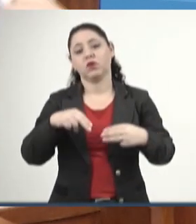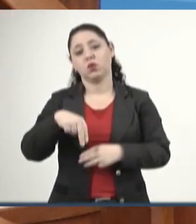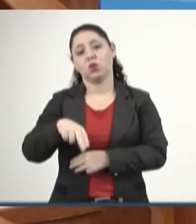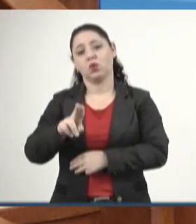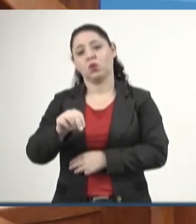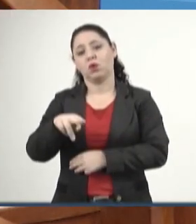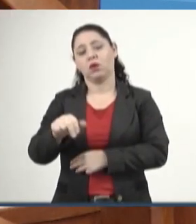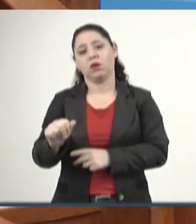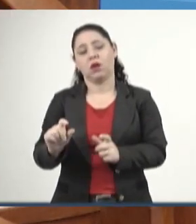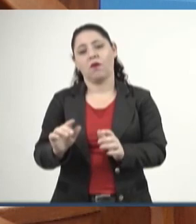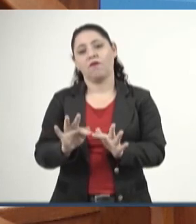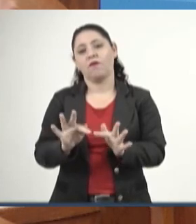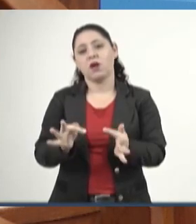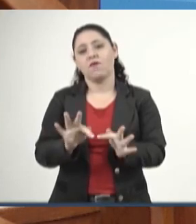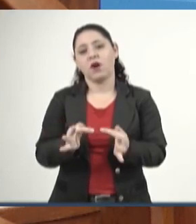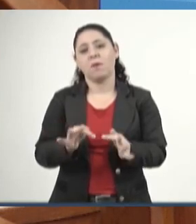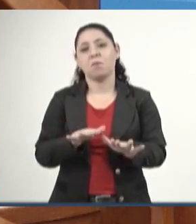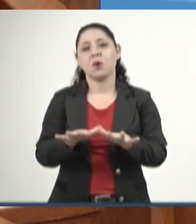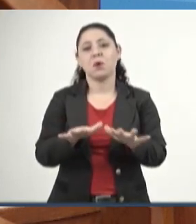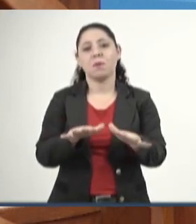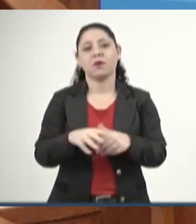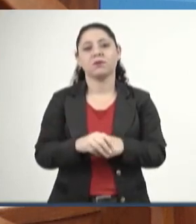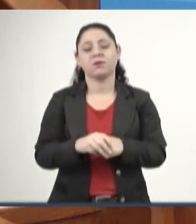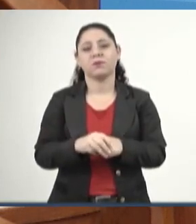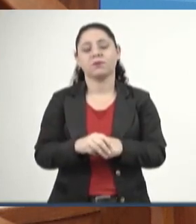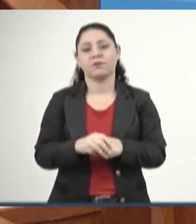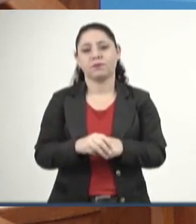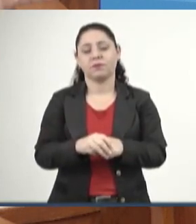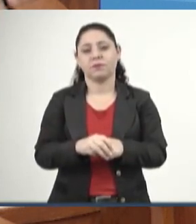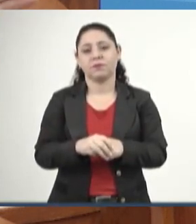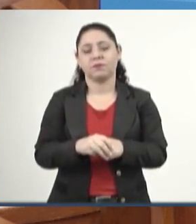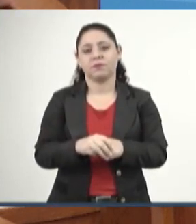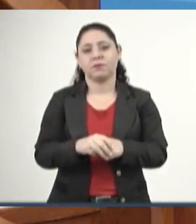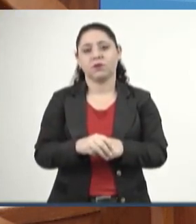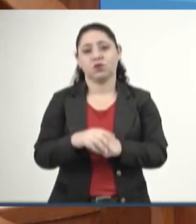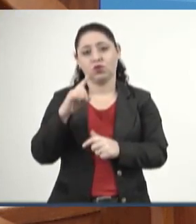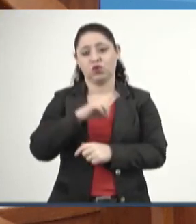Ele minimizou esse movimento golpista,